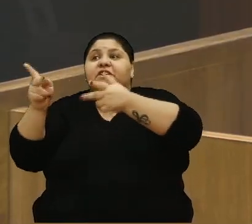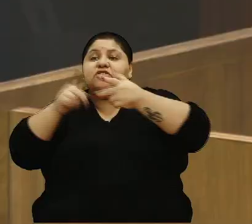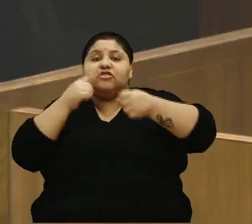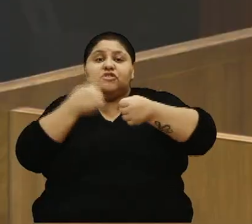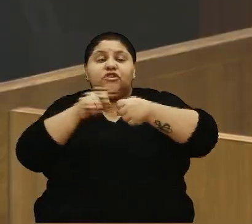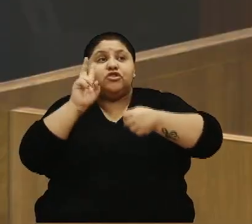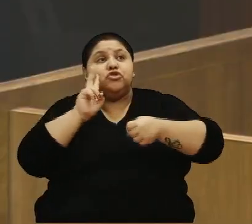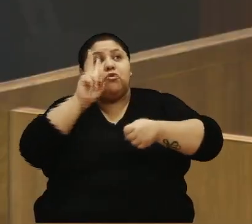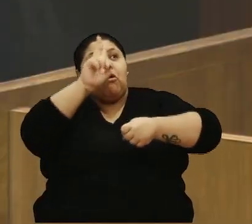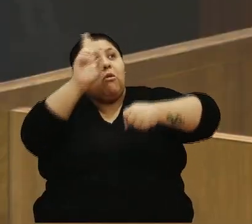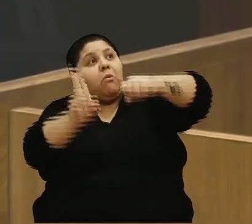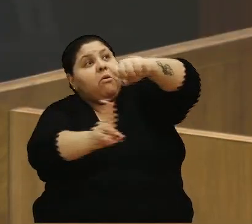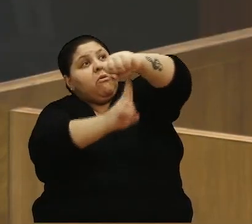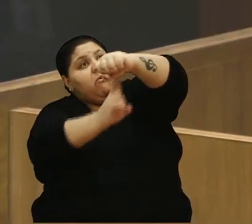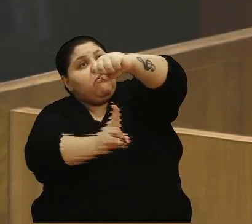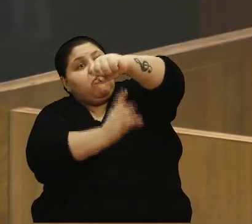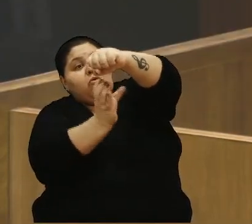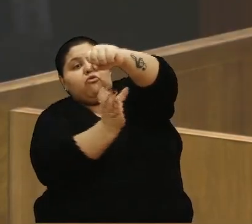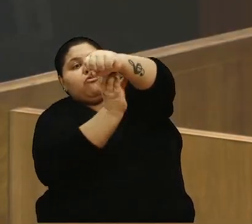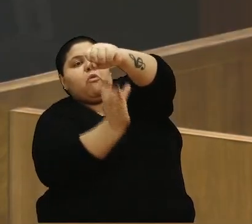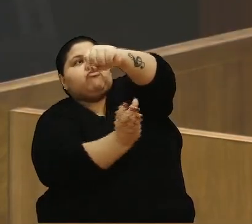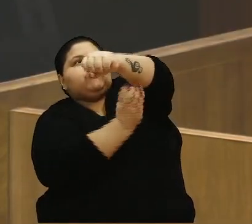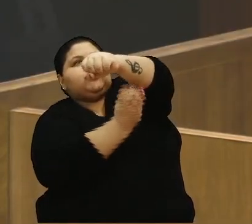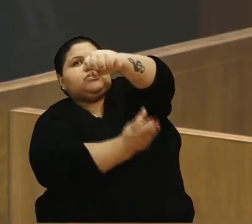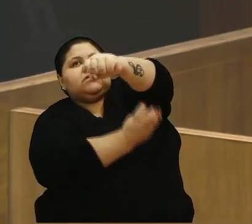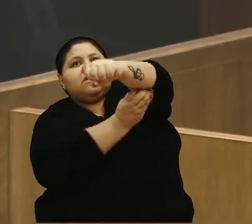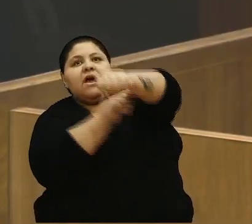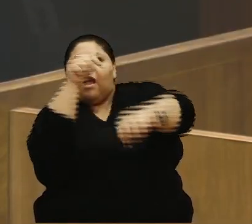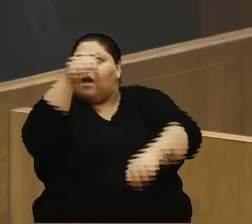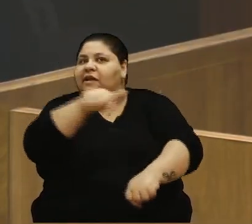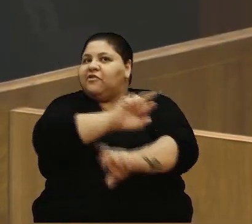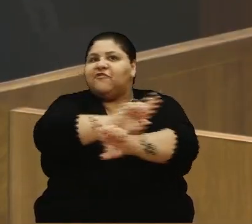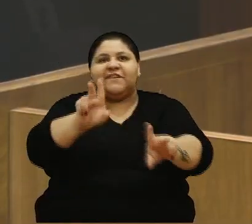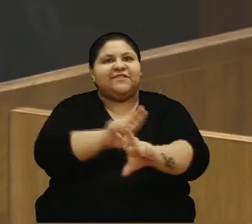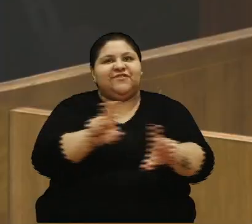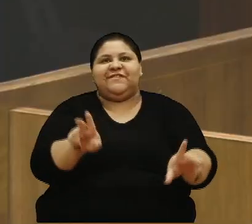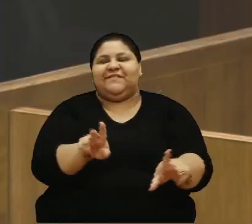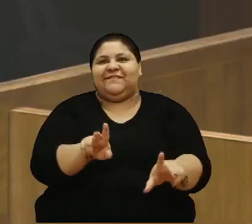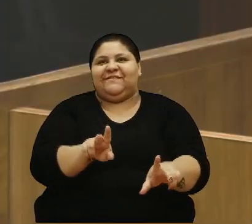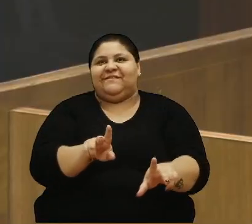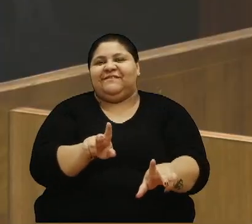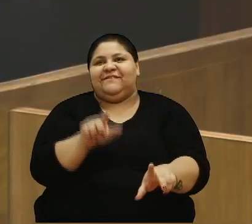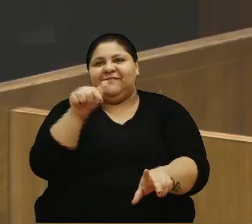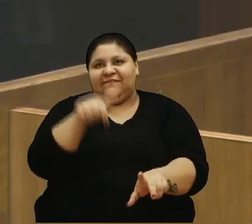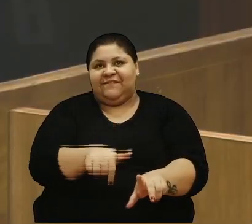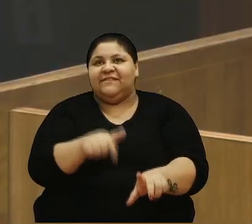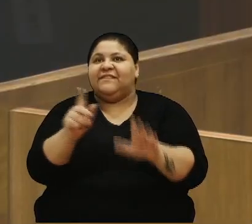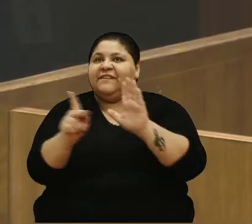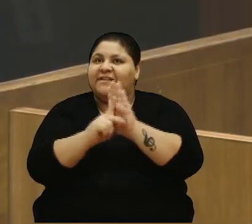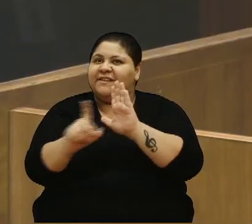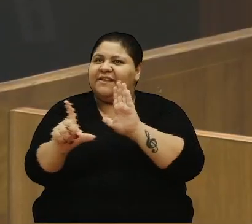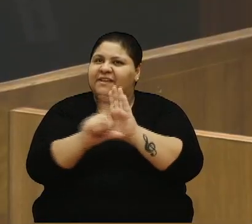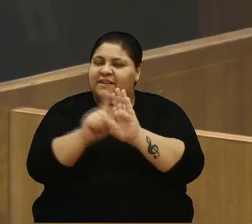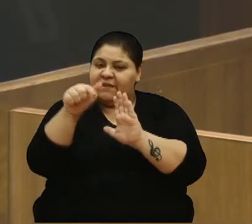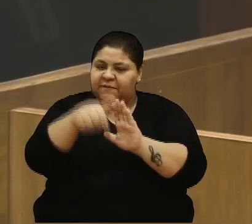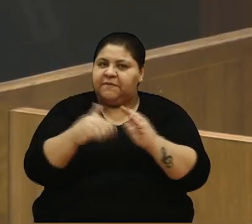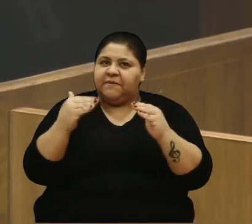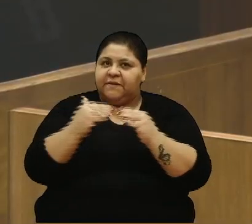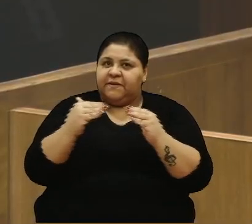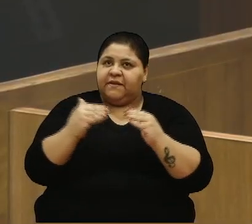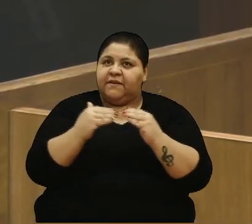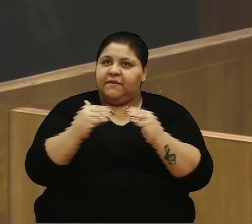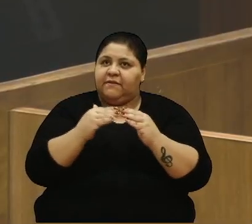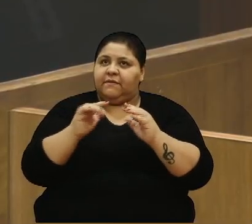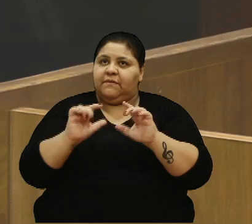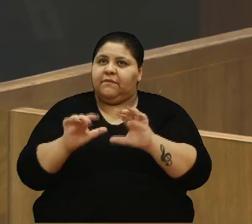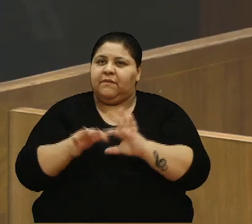olha o teleférico, opa, vamos no teleférico. Aqui não vai ser diferente. Inclusive vai vir um projeto de lei, né, para esta casa, para